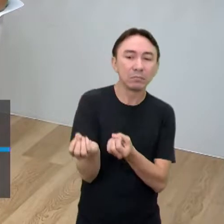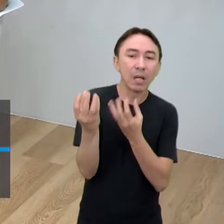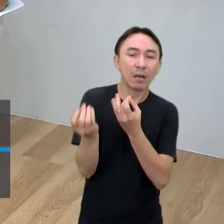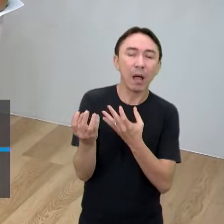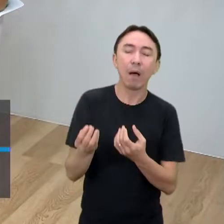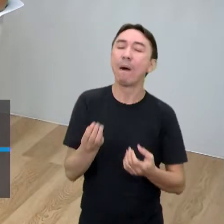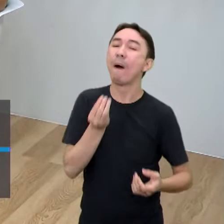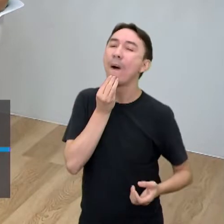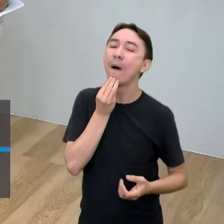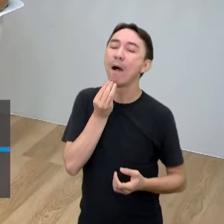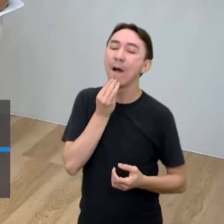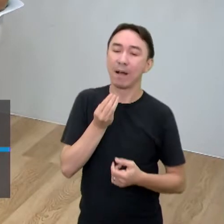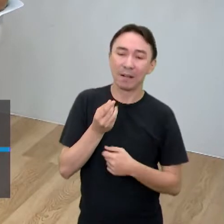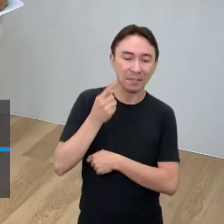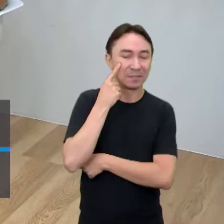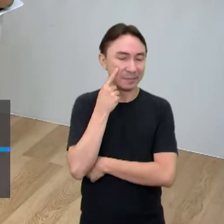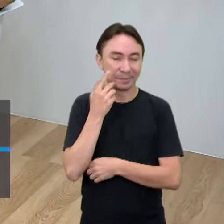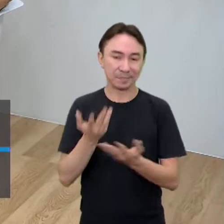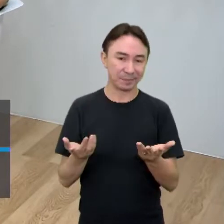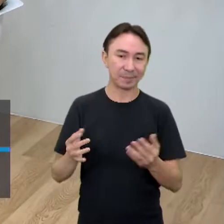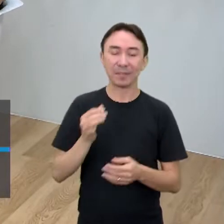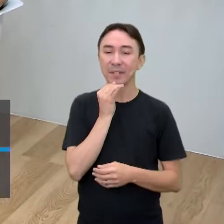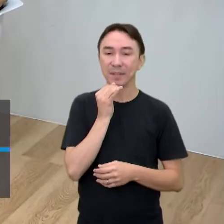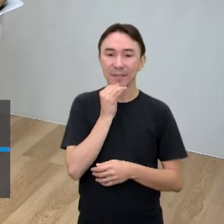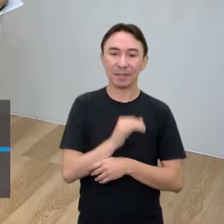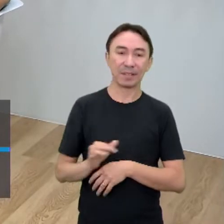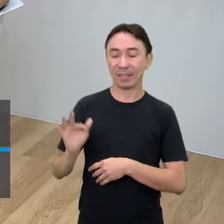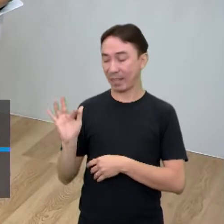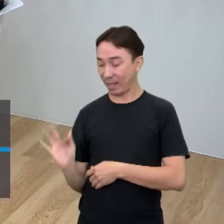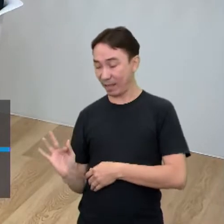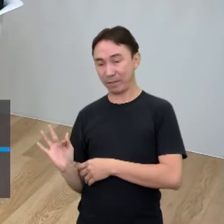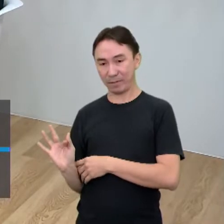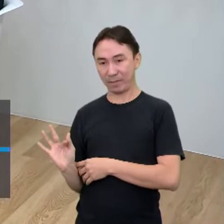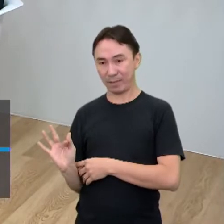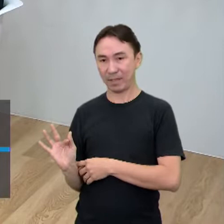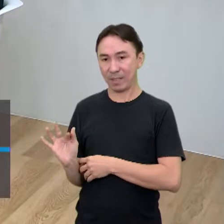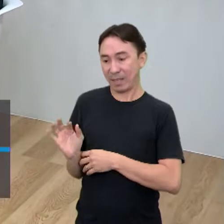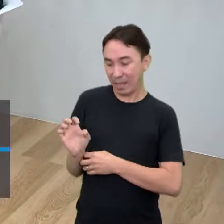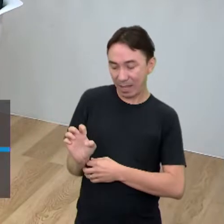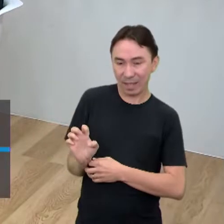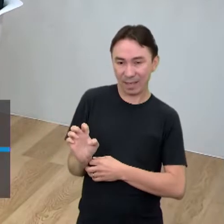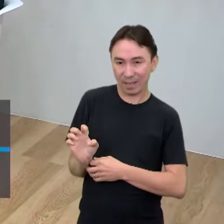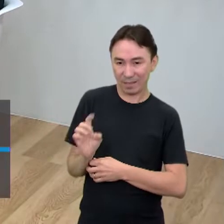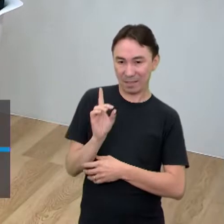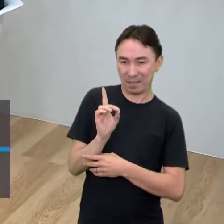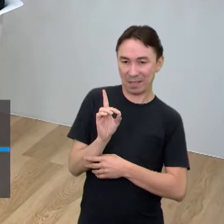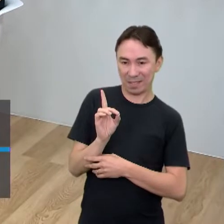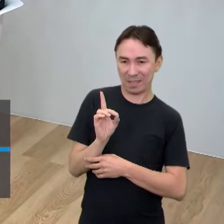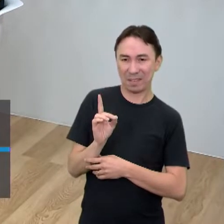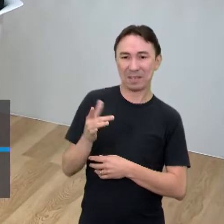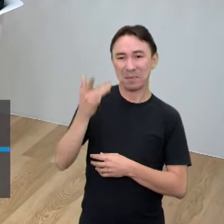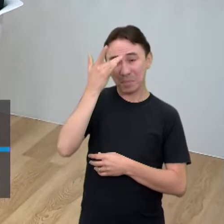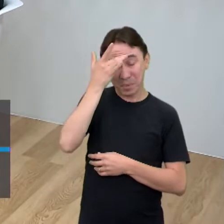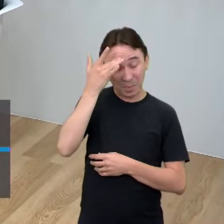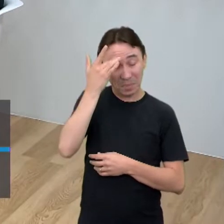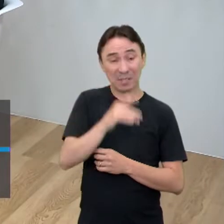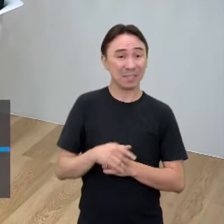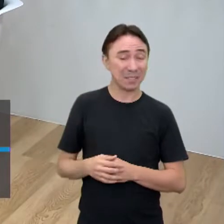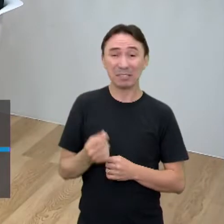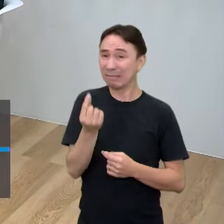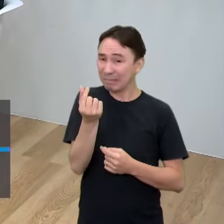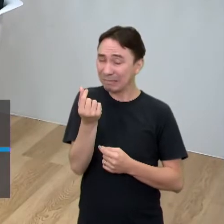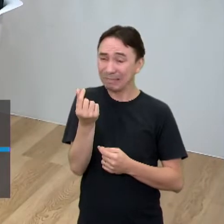quem tá lá perto da F, e a gente pega F, E, D, que é o final ali, são as pessoas que têm uma renda muito baixa